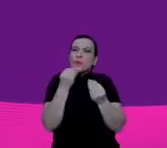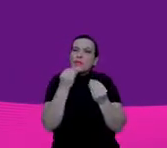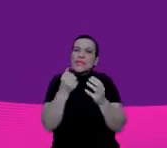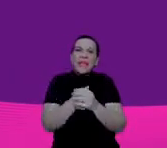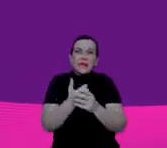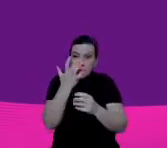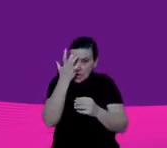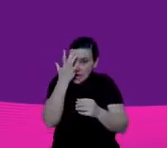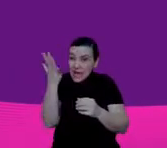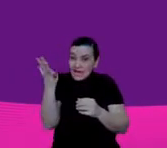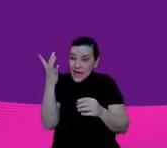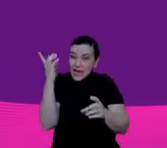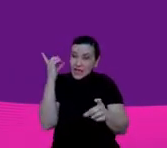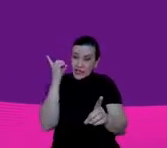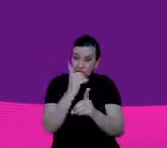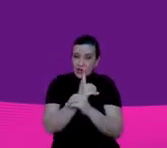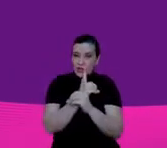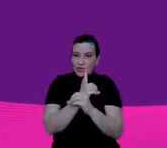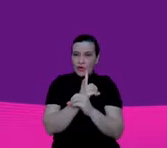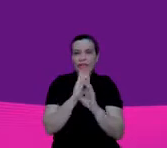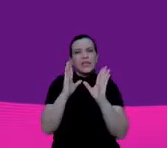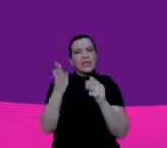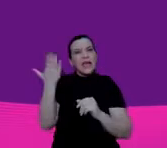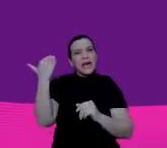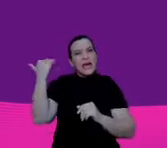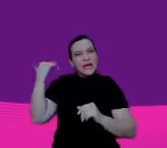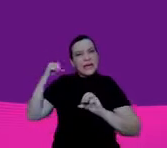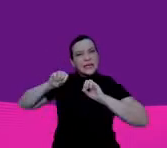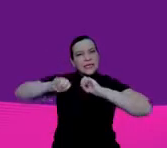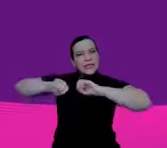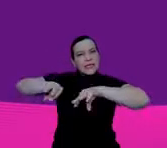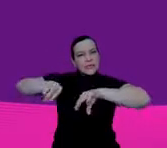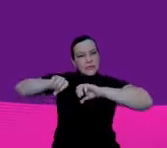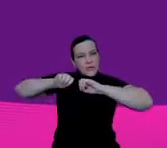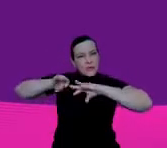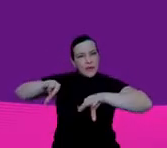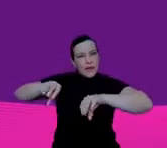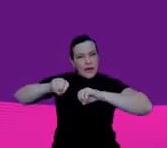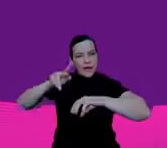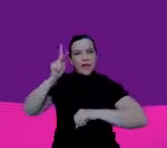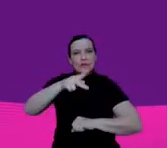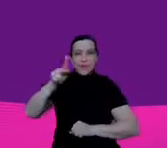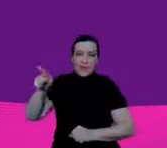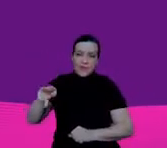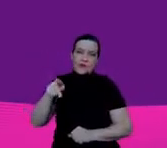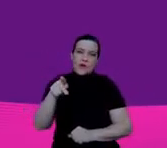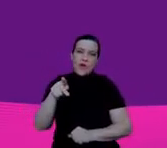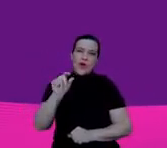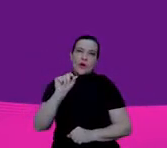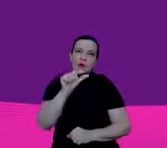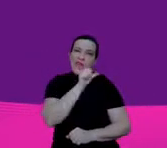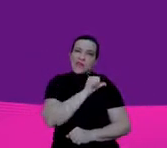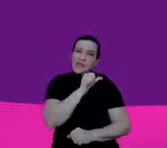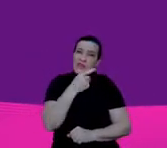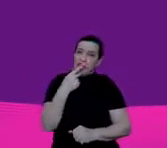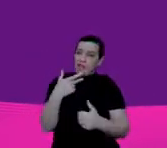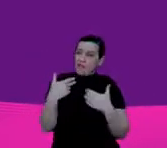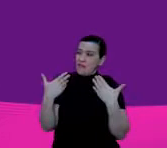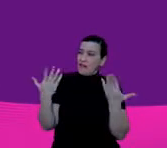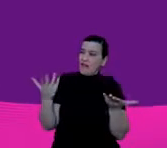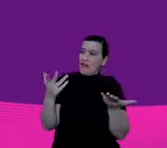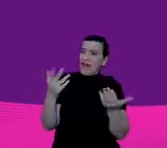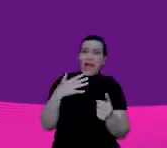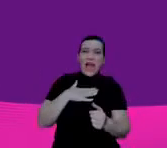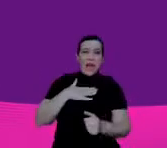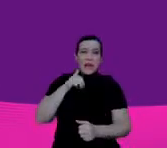Eu assisti uma vez uma aula de um professor importante aqui do Rio, que ele falava assim, ah, mas Parkinson, minha secretária, quando vê o paciente chegando, ela já é capaz